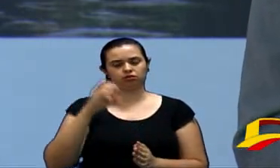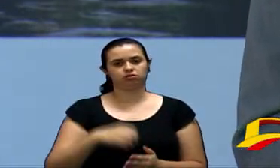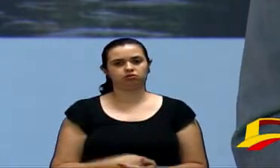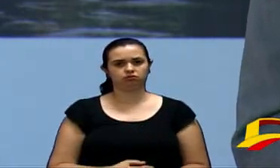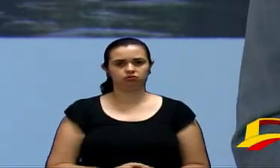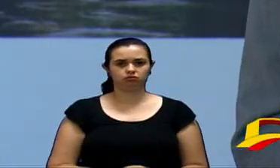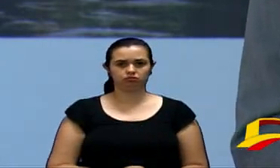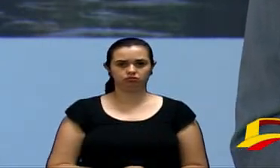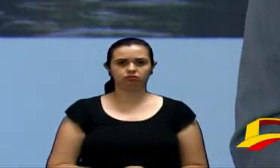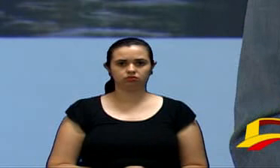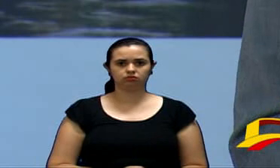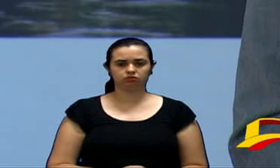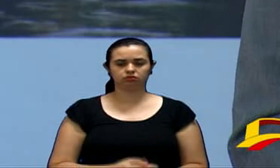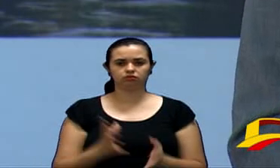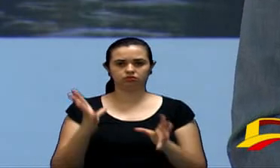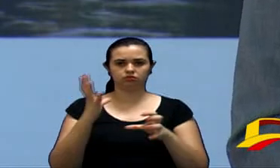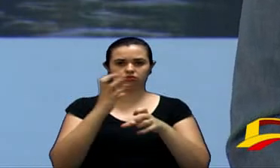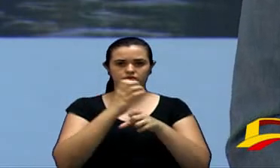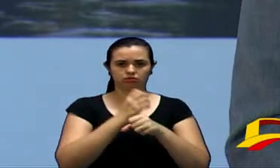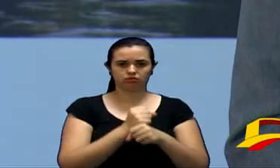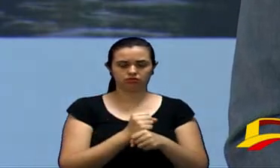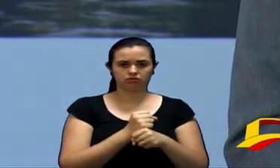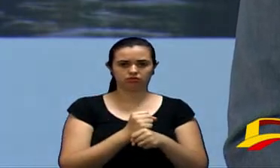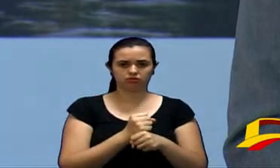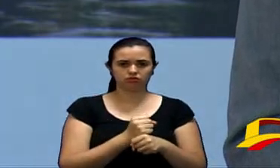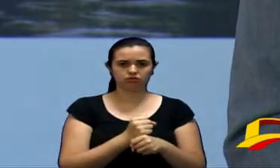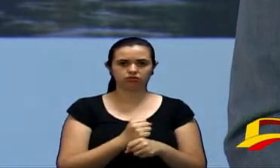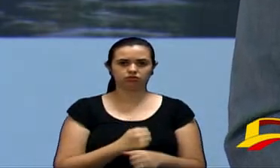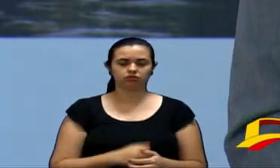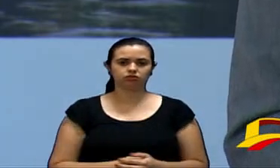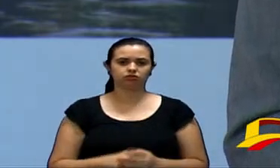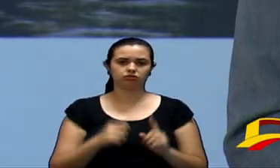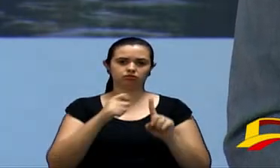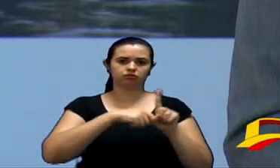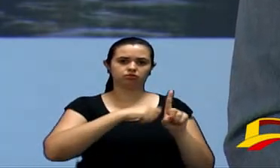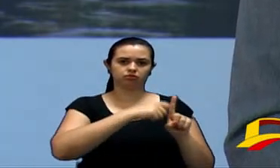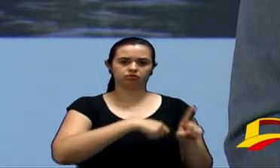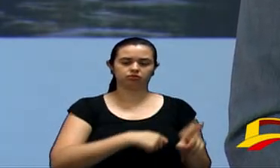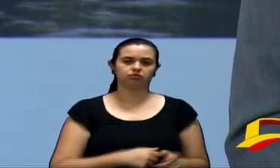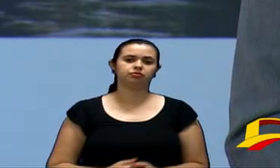mensal. Carga mensal de 40 horas para 80 horas.